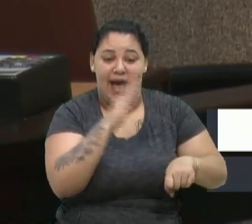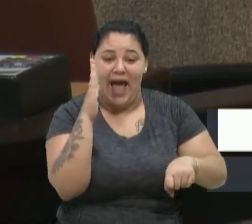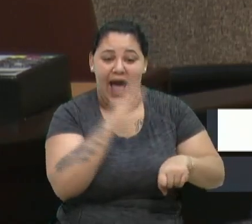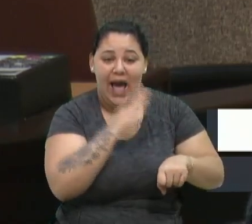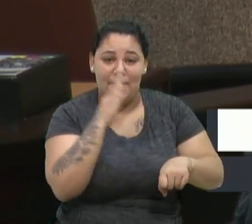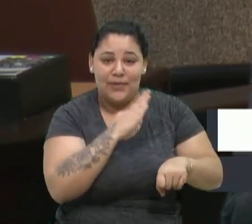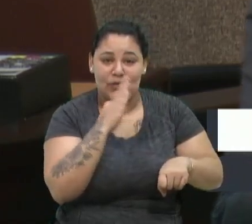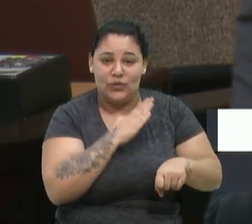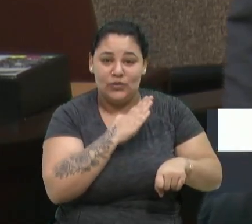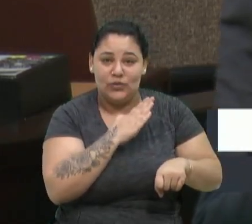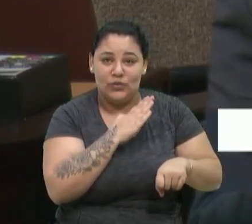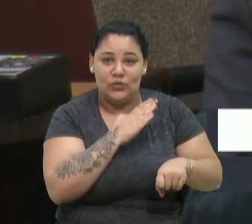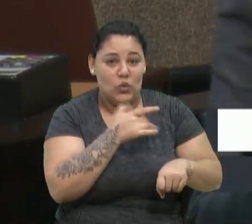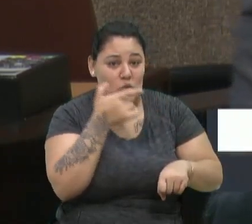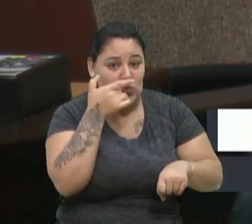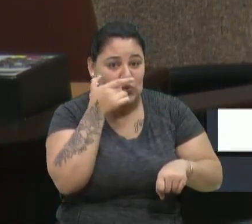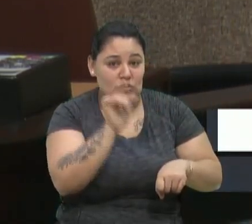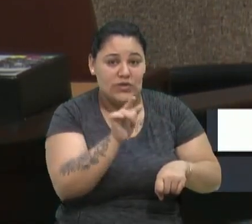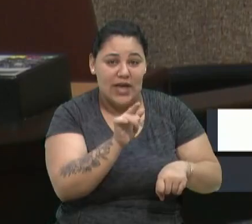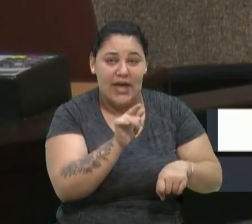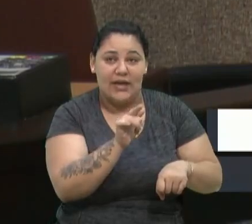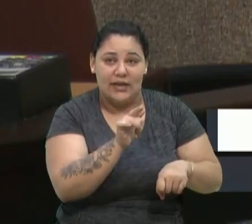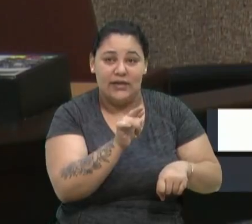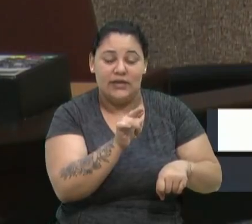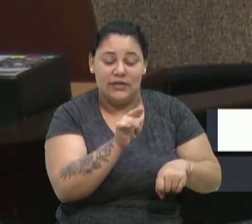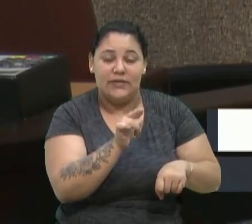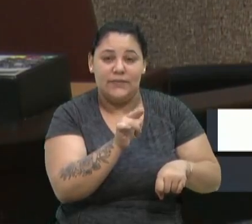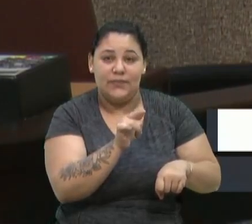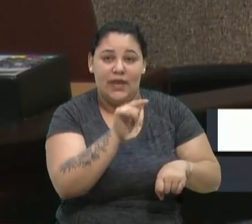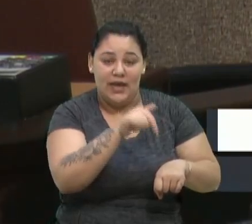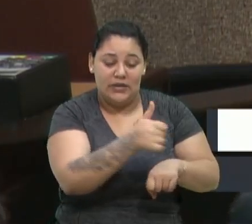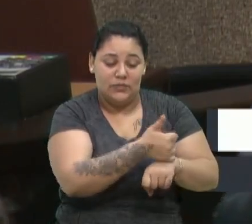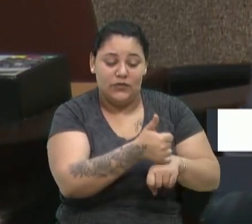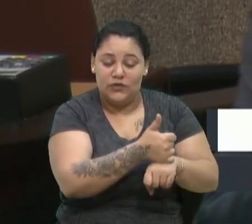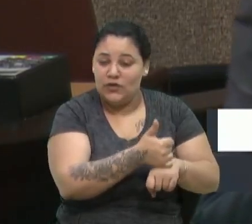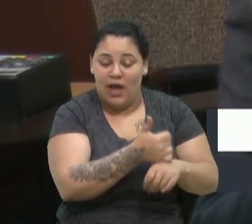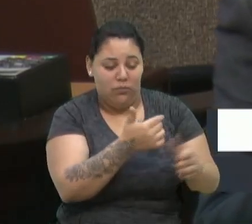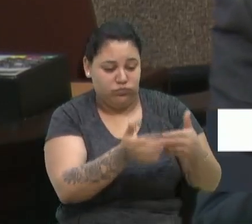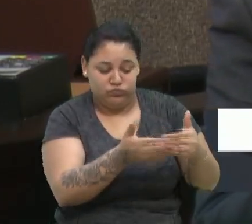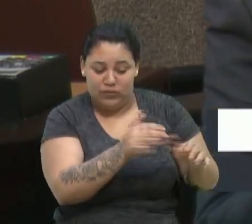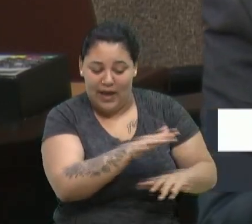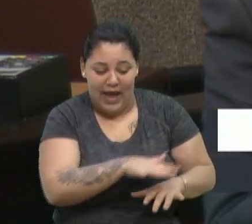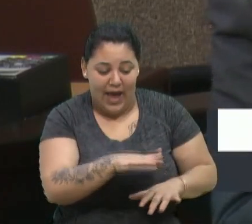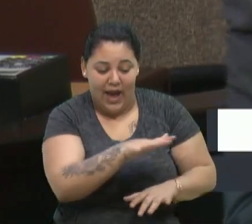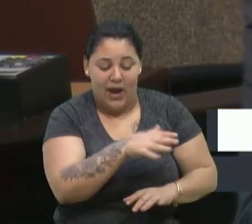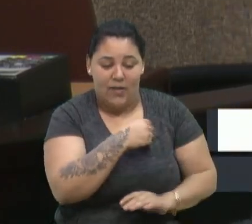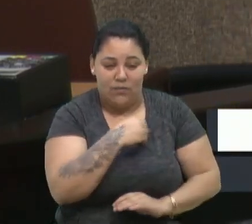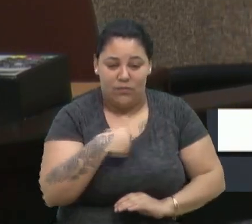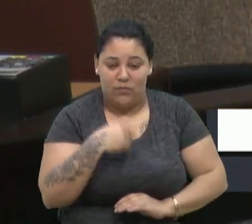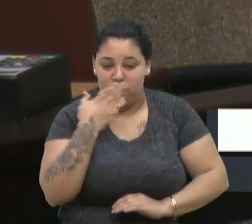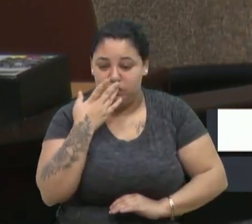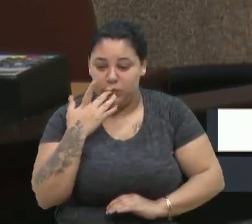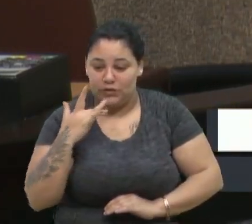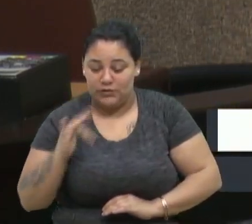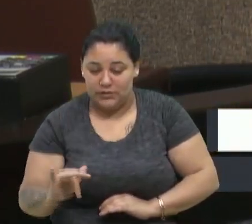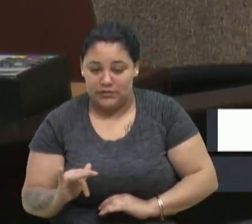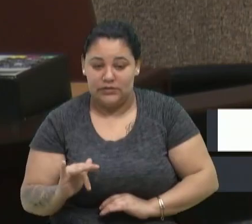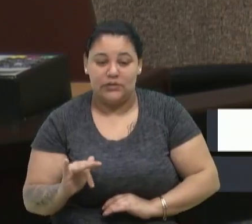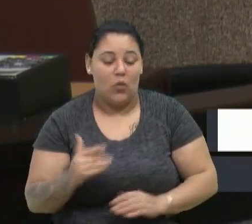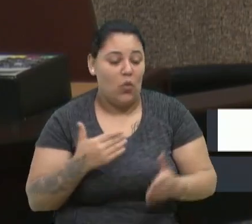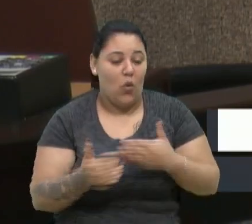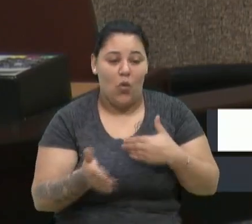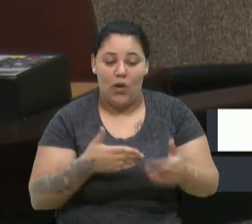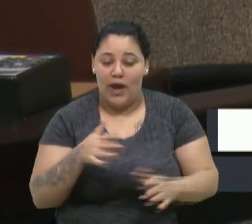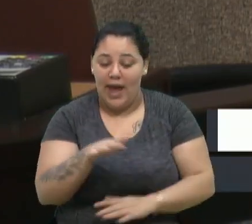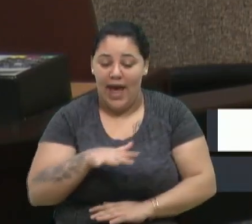rápida, seja garantida deste profissional, tanto na área da pediatria, ou seja, qual for a área,